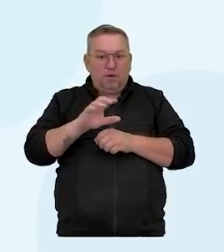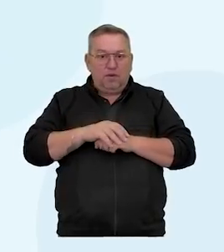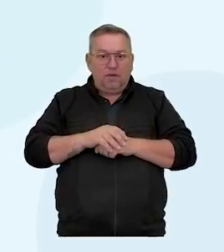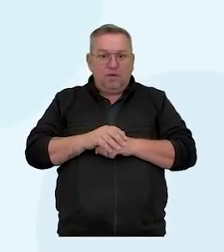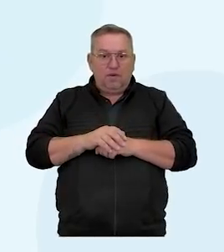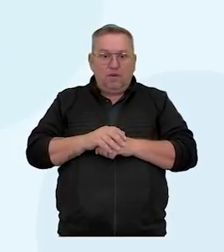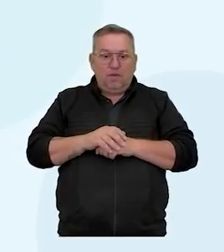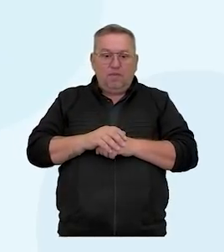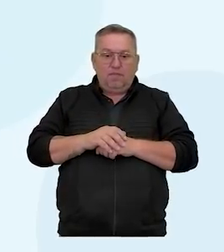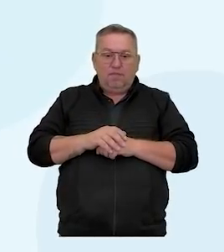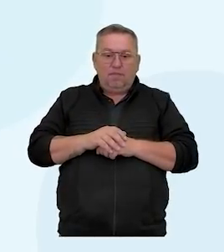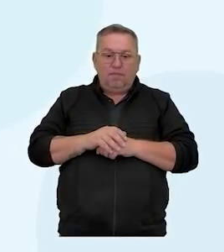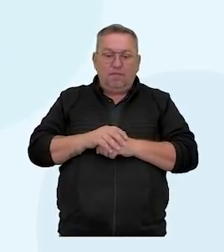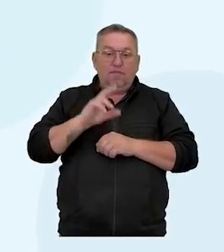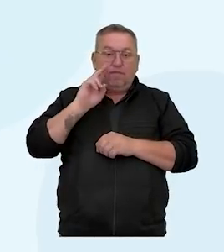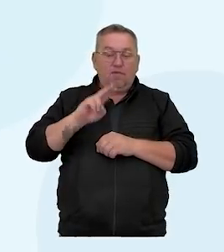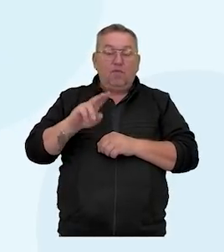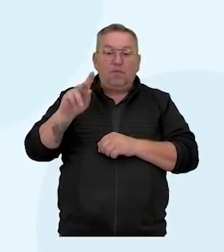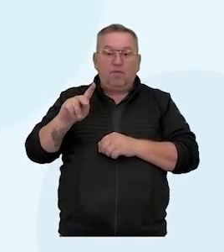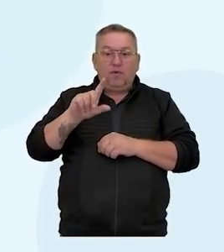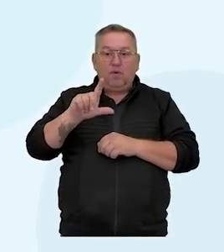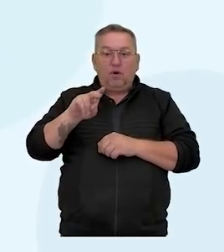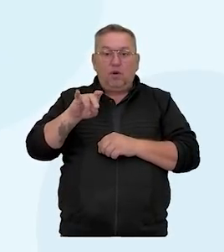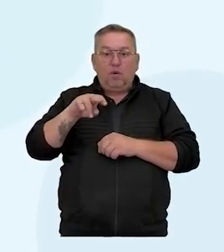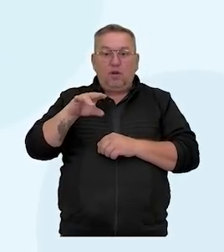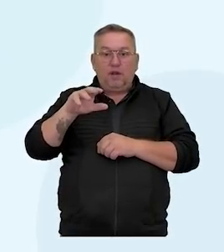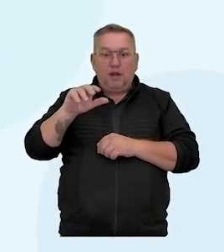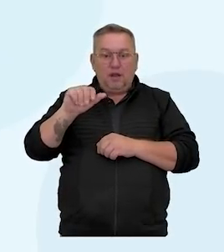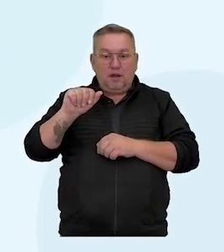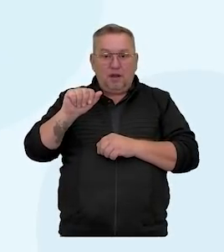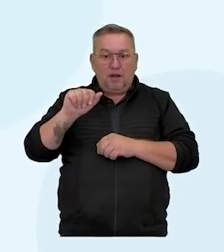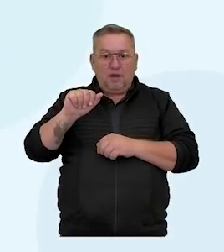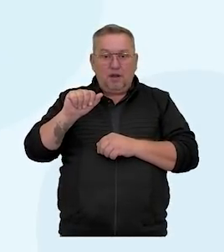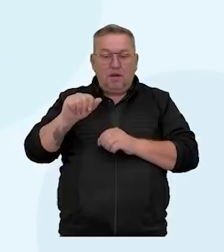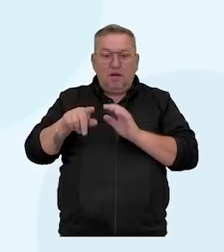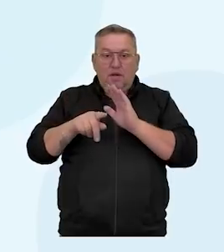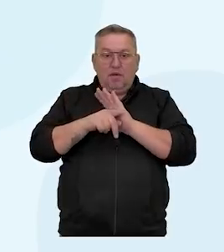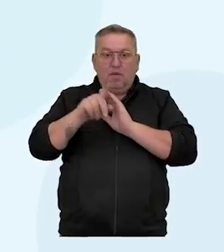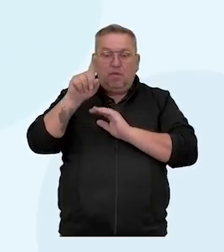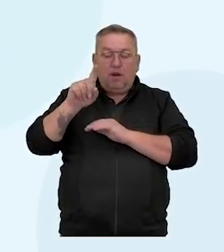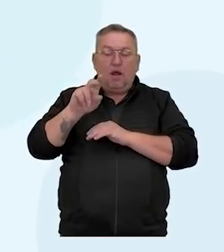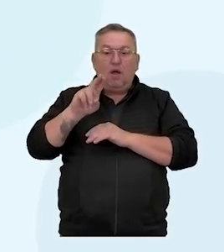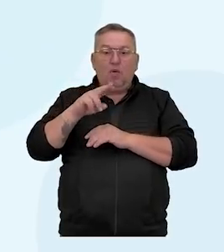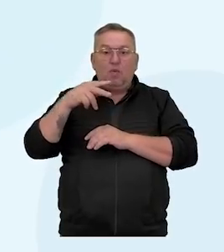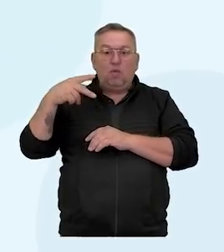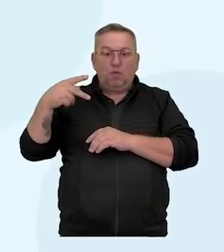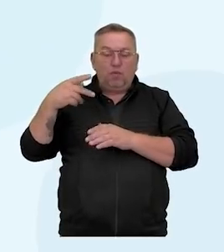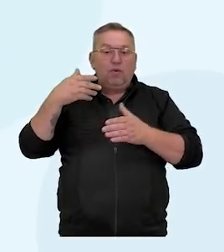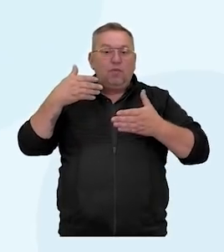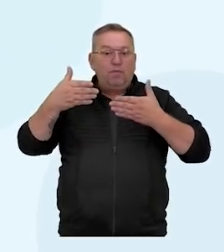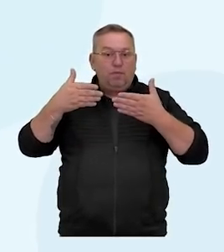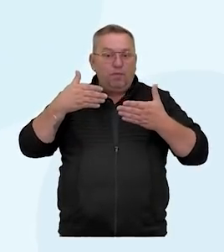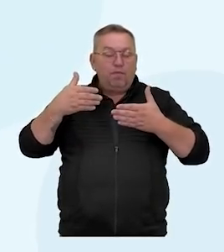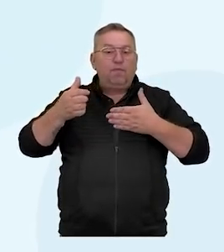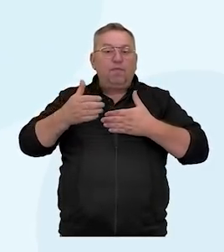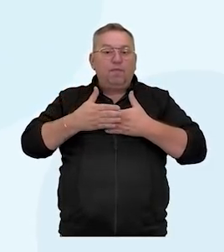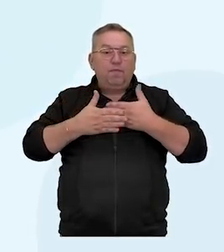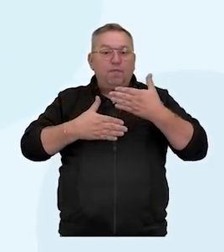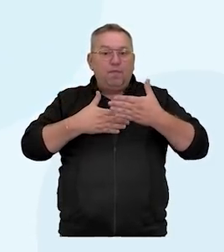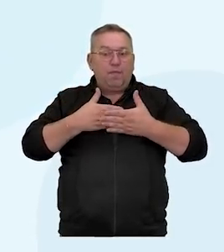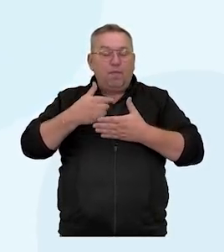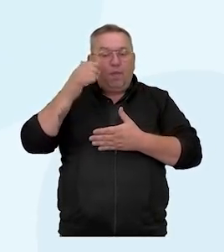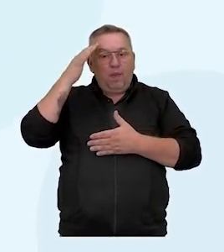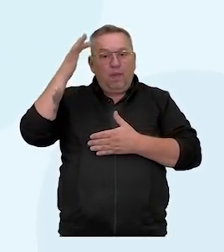Nós ouvimos a professora Luciana Carla dos Santos Elias, do Departamento de Psicologia da Faculdade de